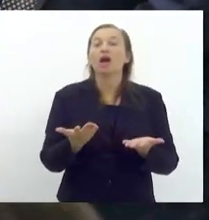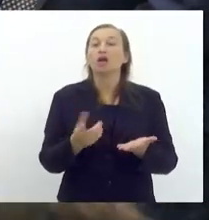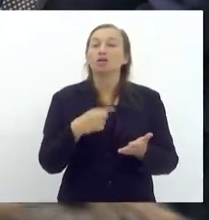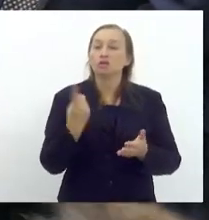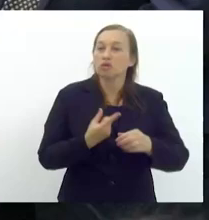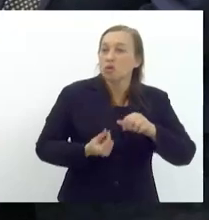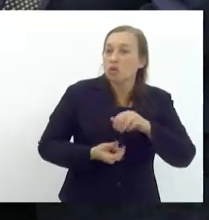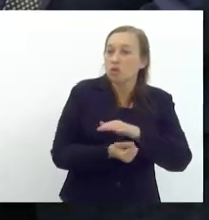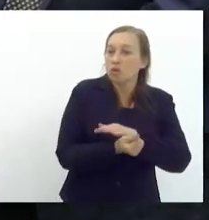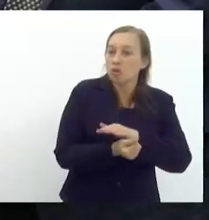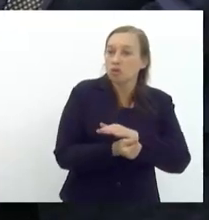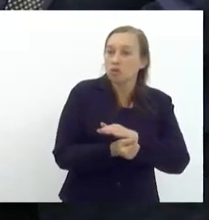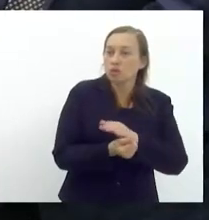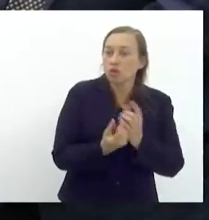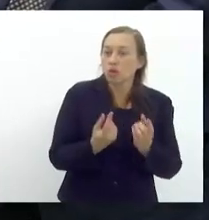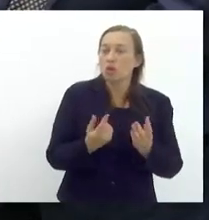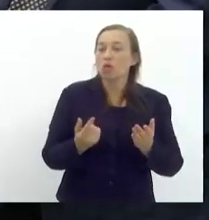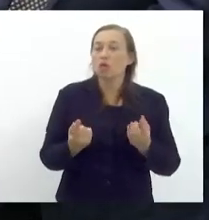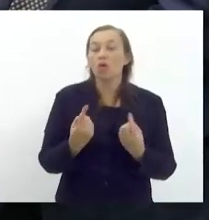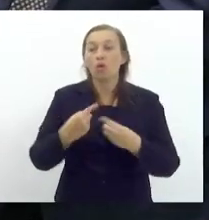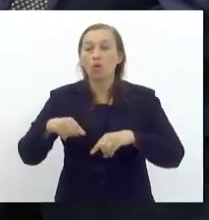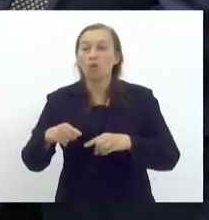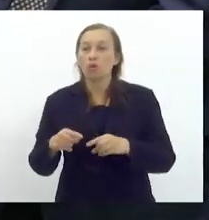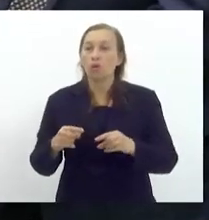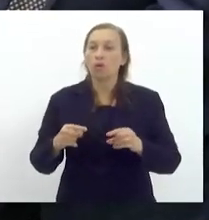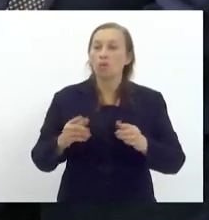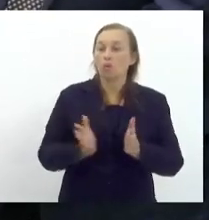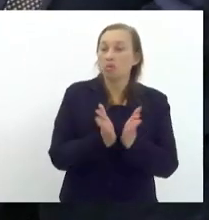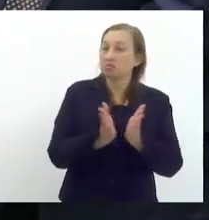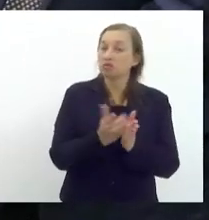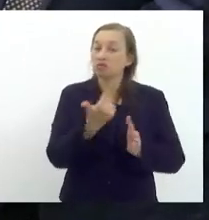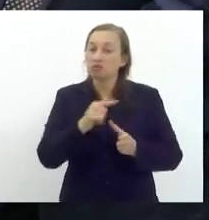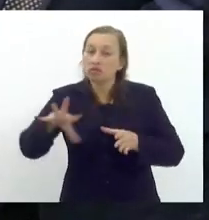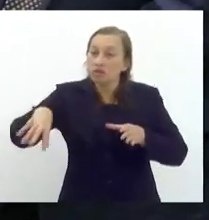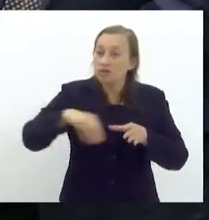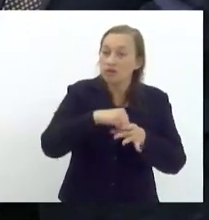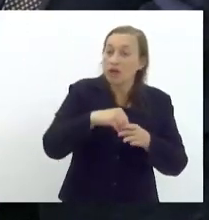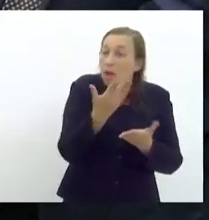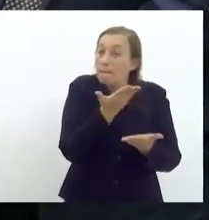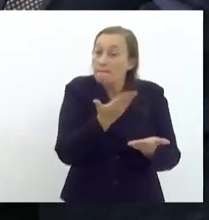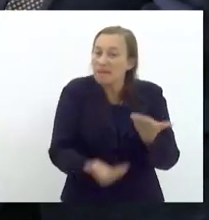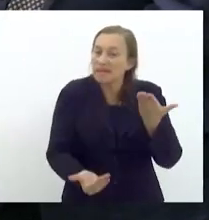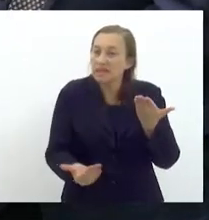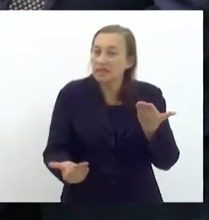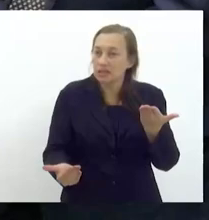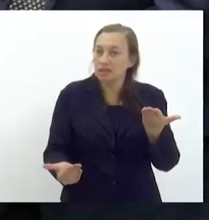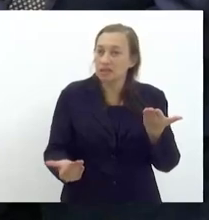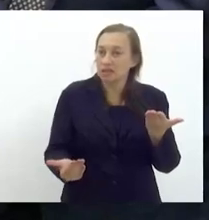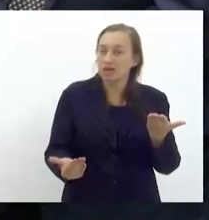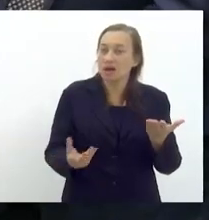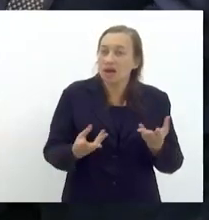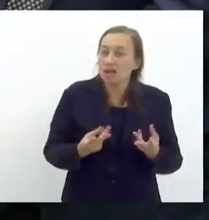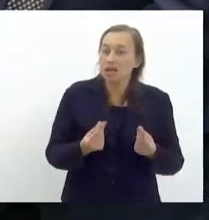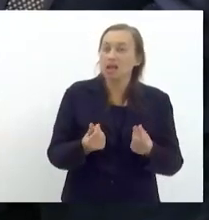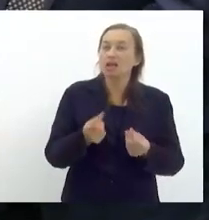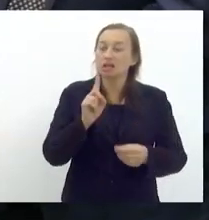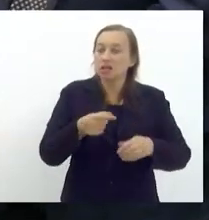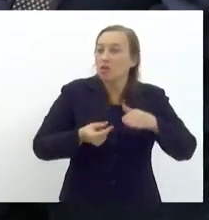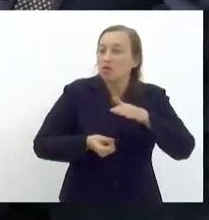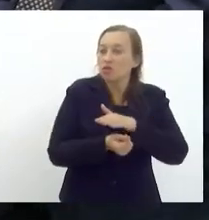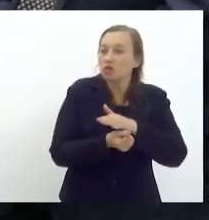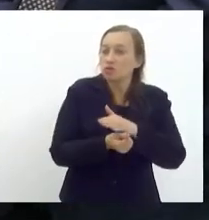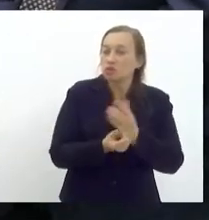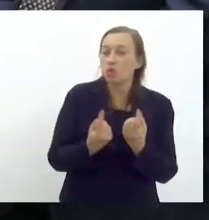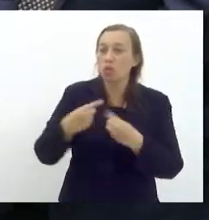de combate à pobreza mas que se não houvesse nenhuma vinculação ele perderia o seu caráter de ser um fundo de combate